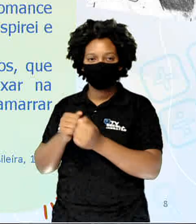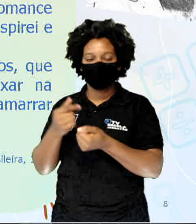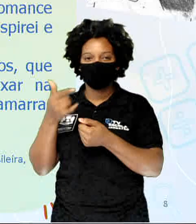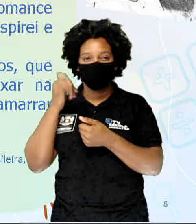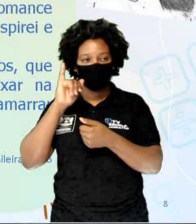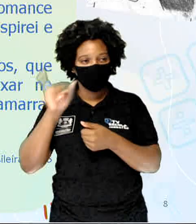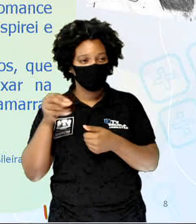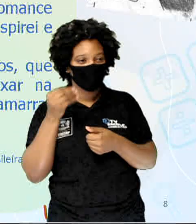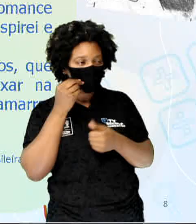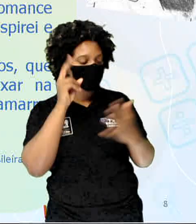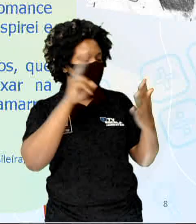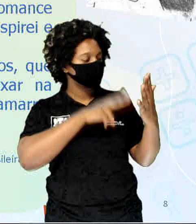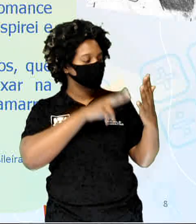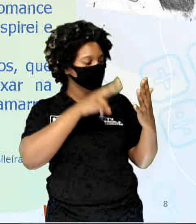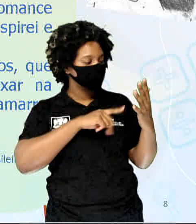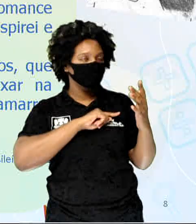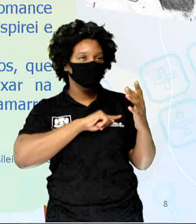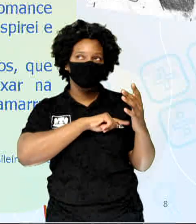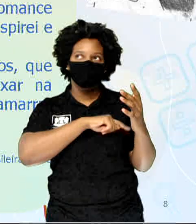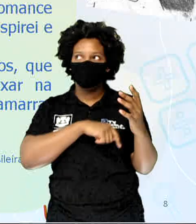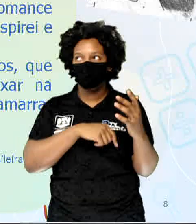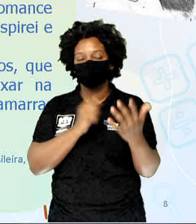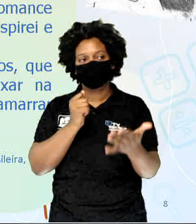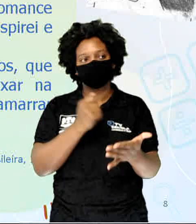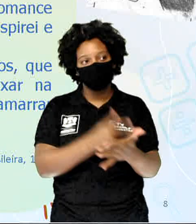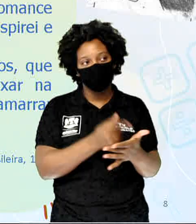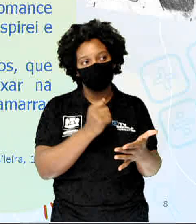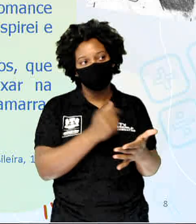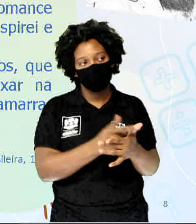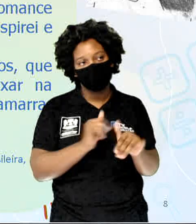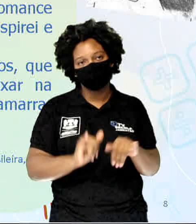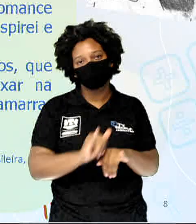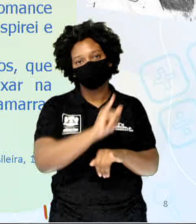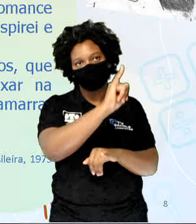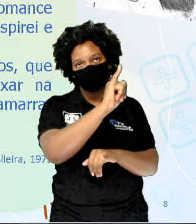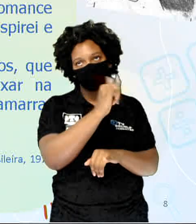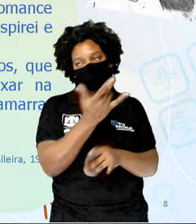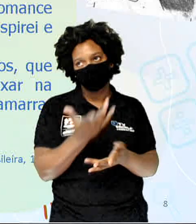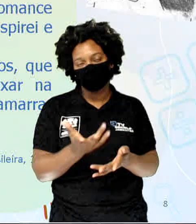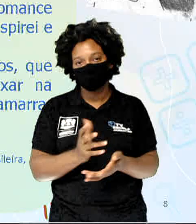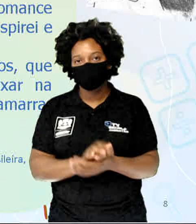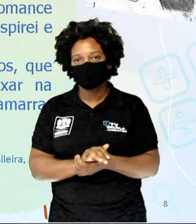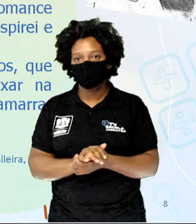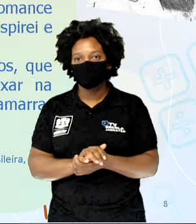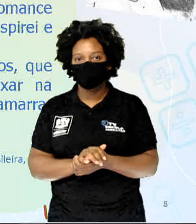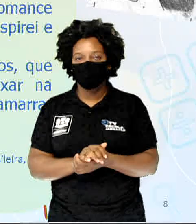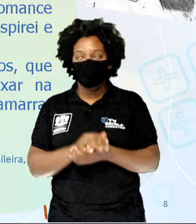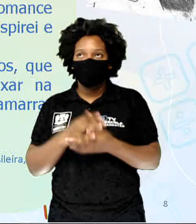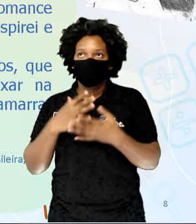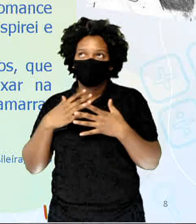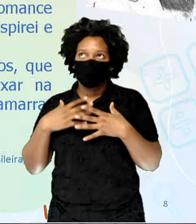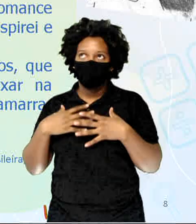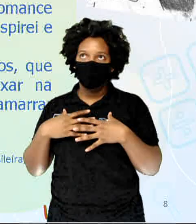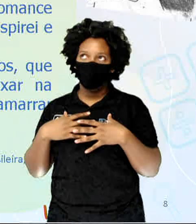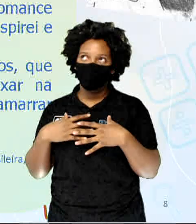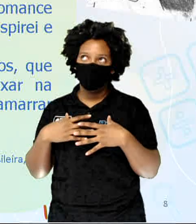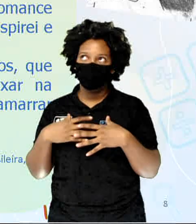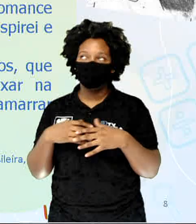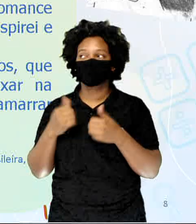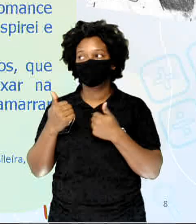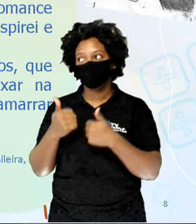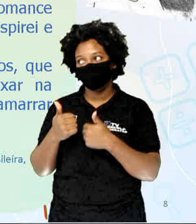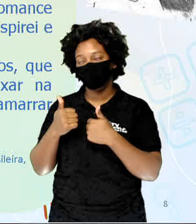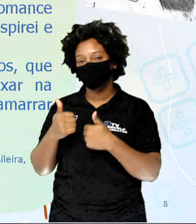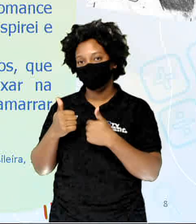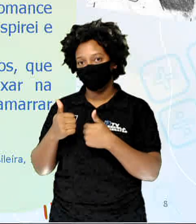de ler o romance que eu comprara no aeroporto para me distrair na viagem. Suspirei e fiz um bacana.